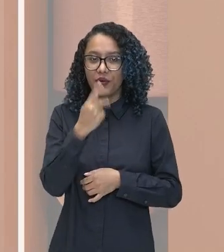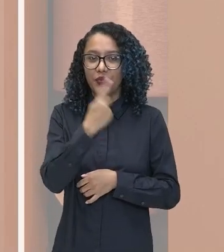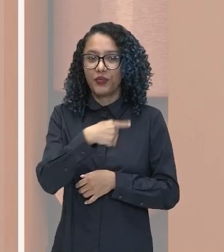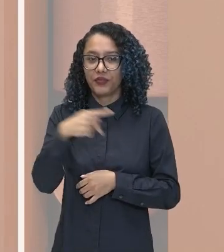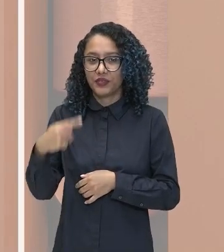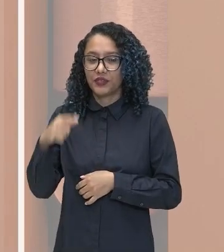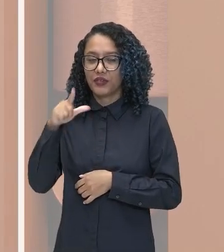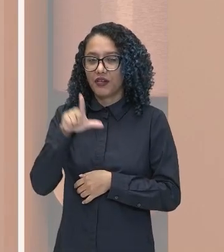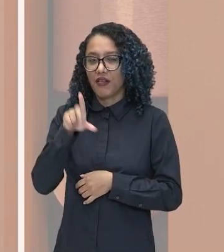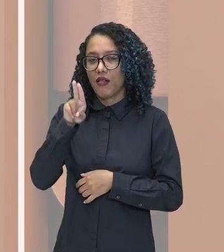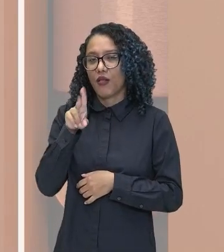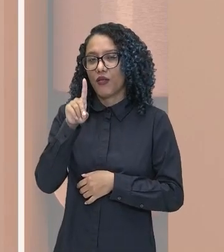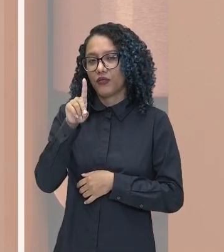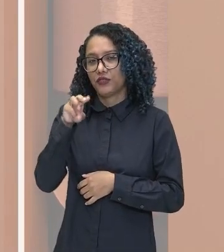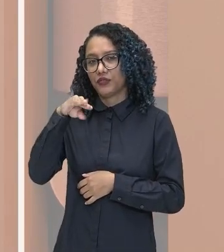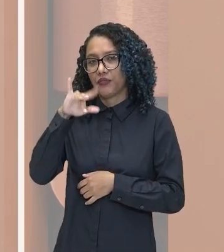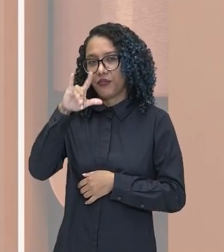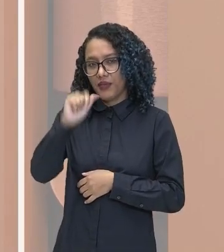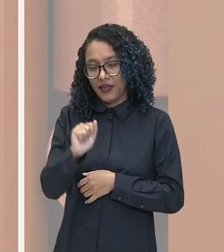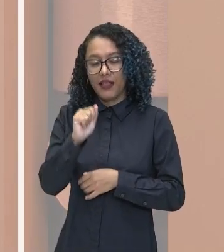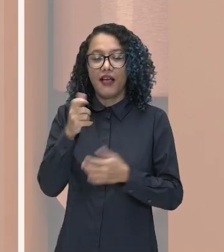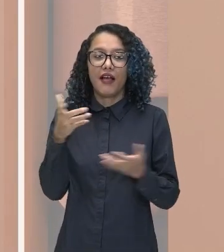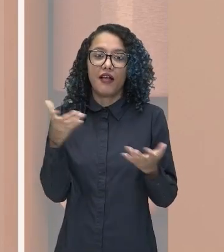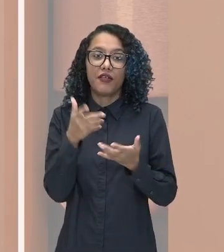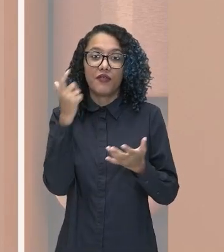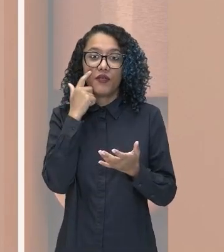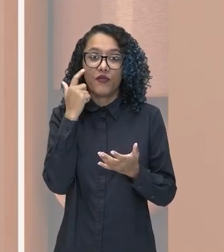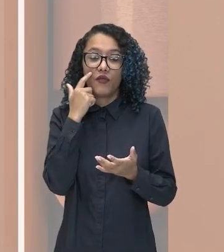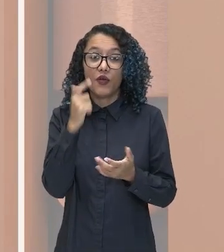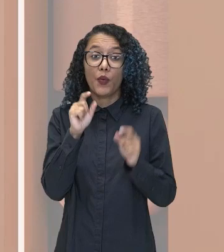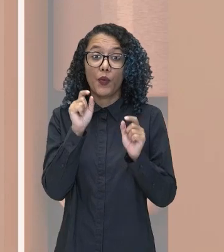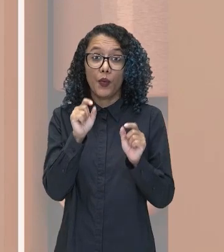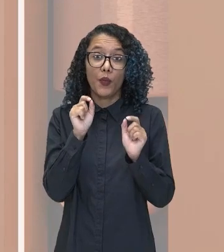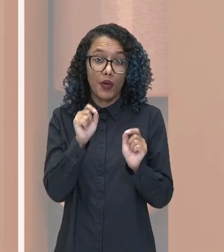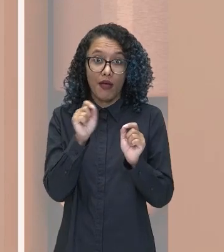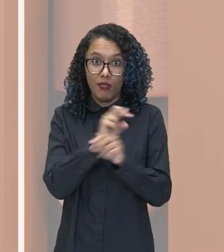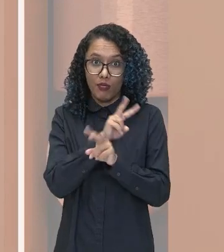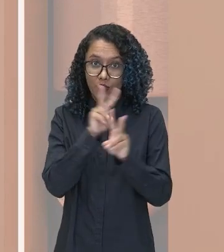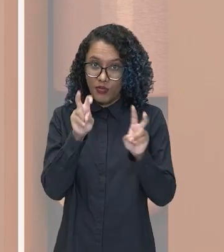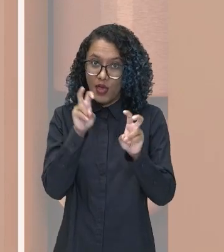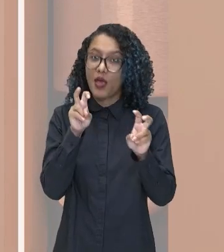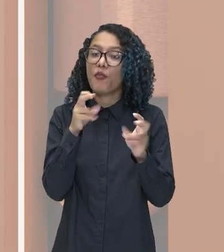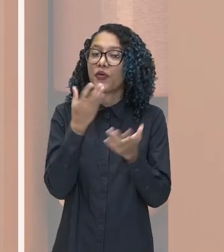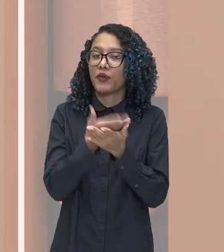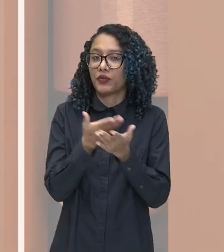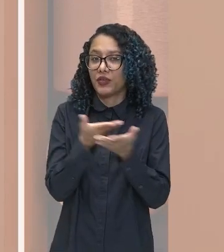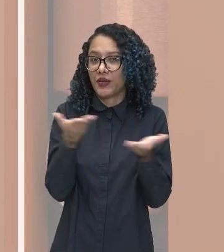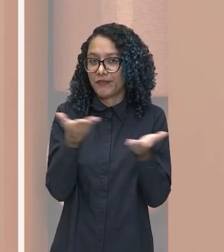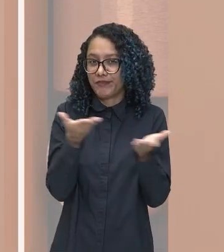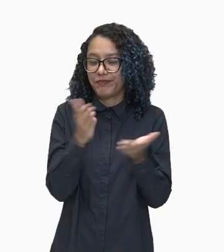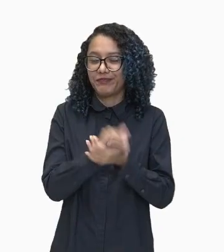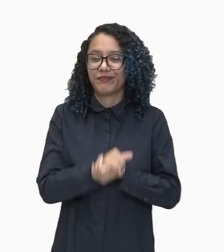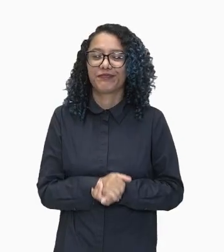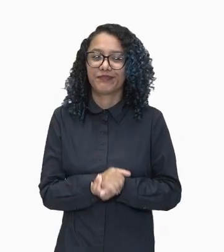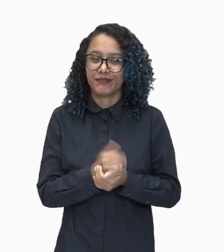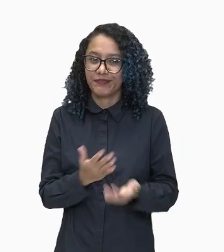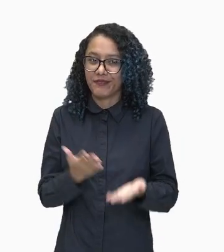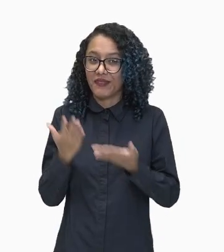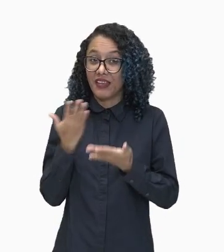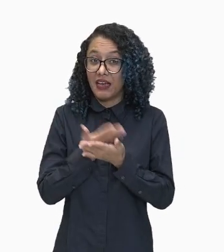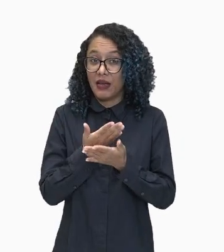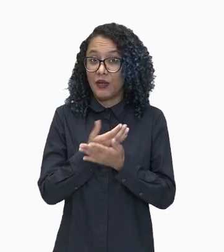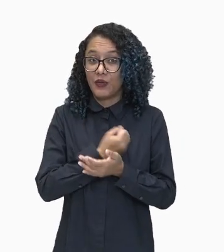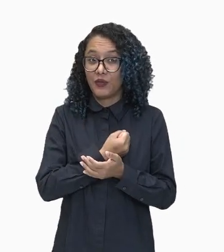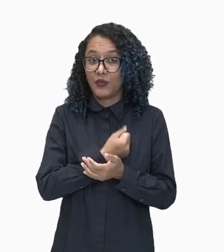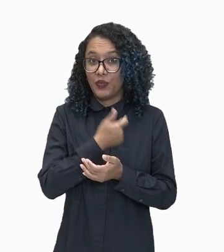professora Ludmila Dutra e iremos verificar agora o que nós estudaremos na nossa aula 2. Olha só,